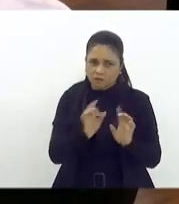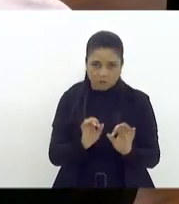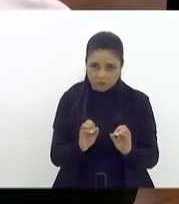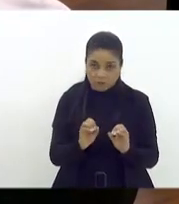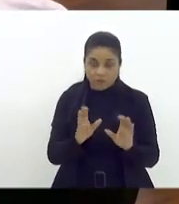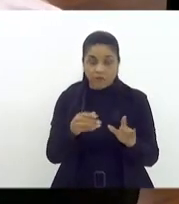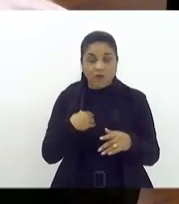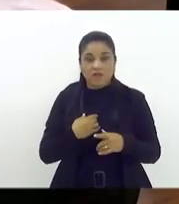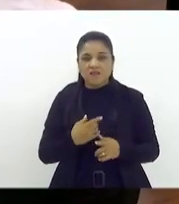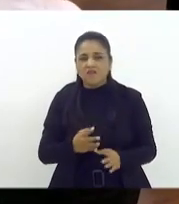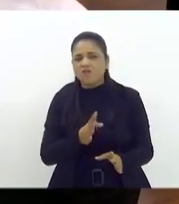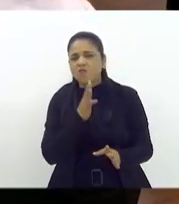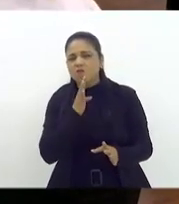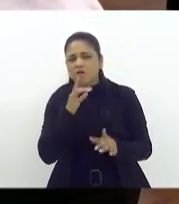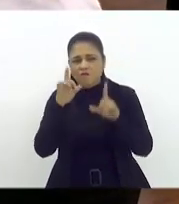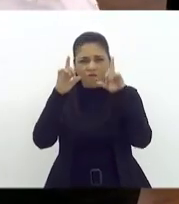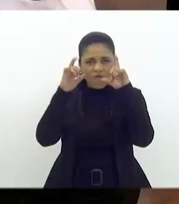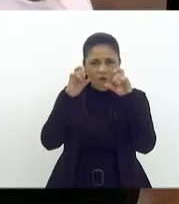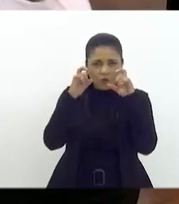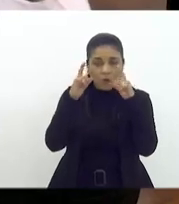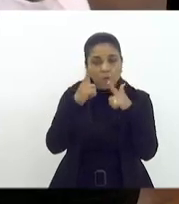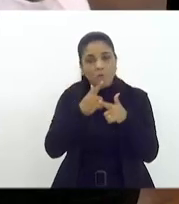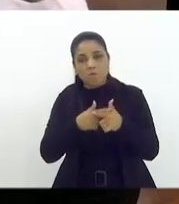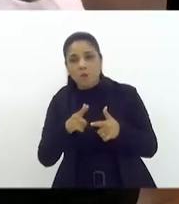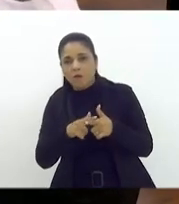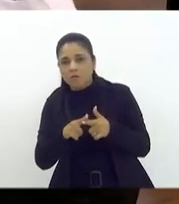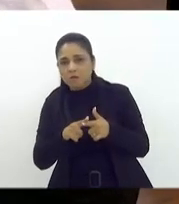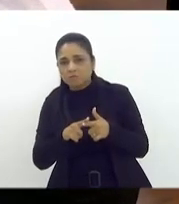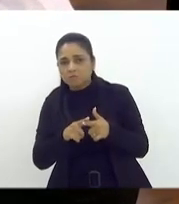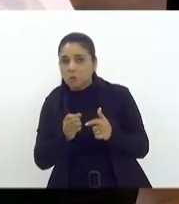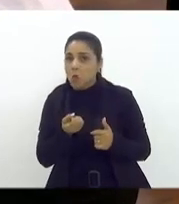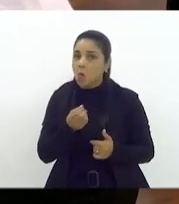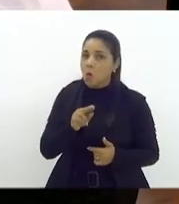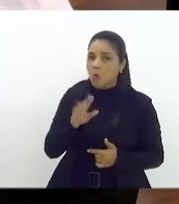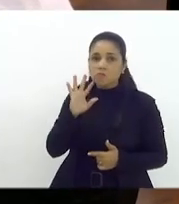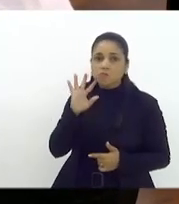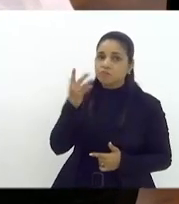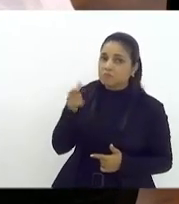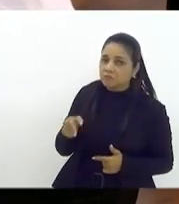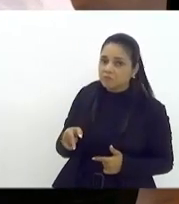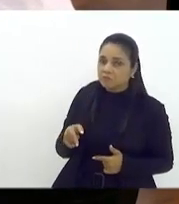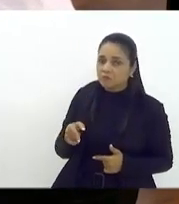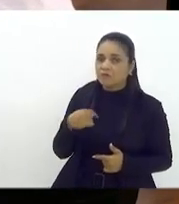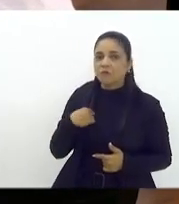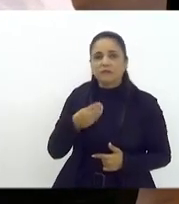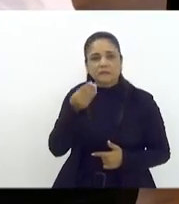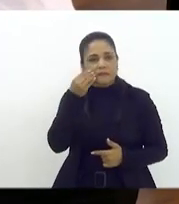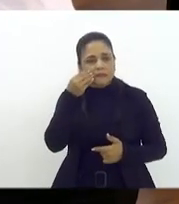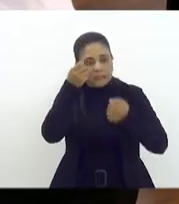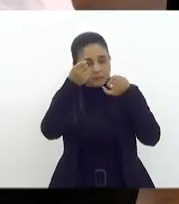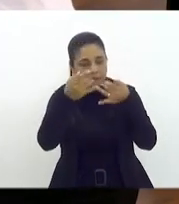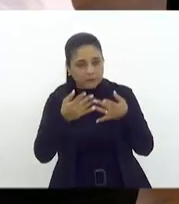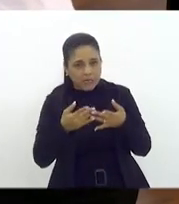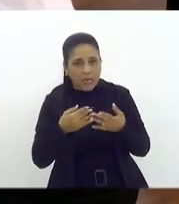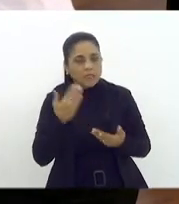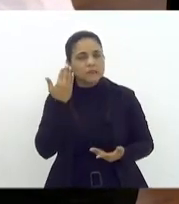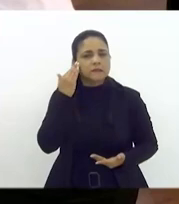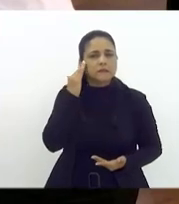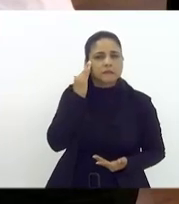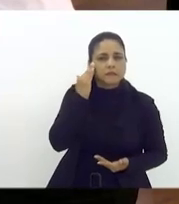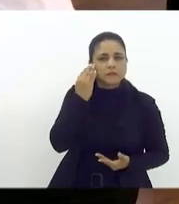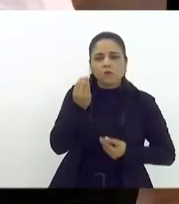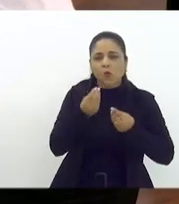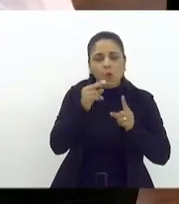reconhecimento fotográfico é um problema é uma solução eu vou tentar abordar essa questão tá tentar entender um pouquinho daí